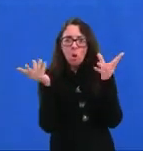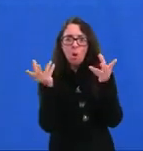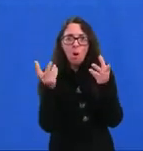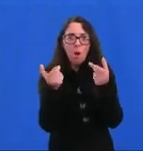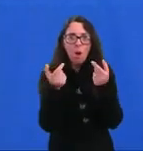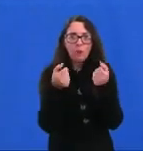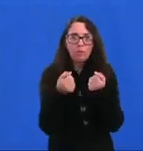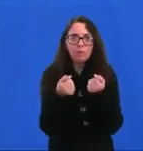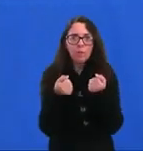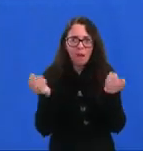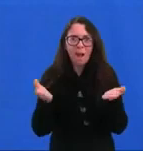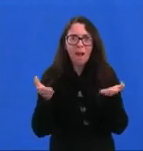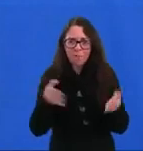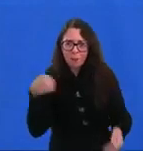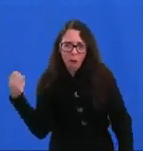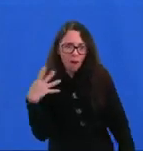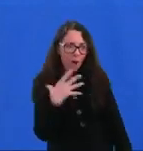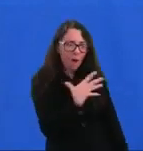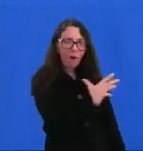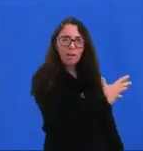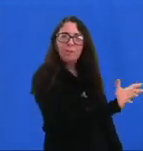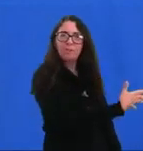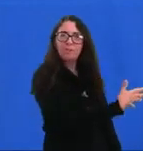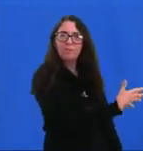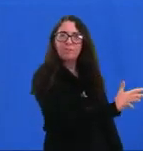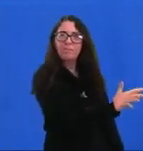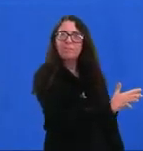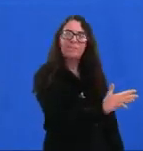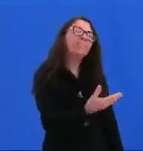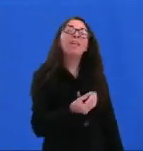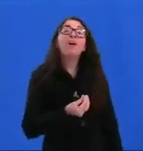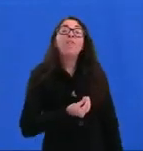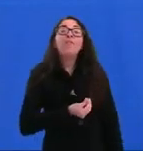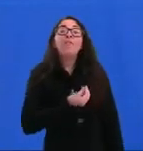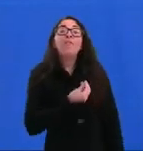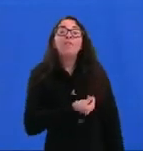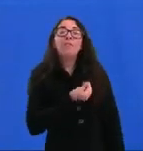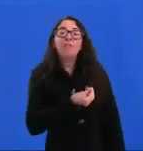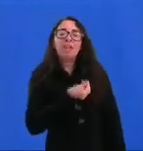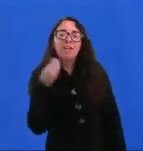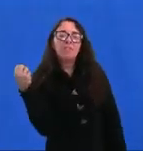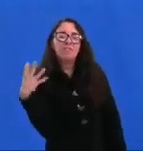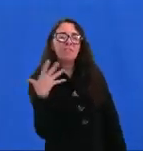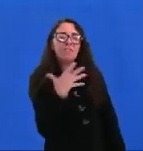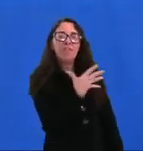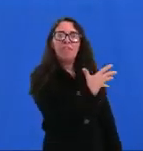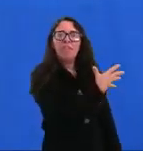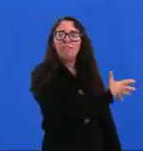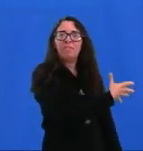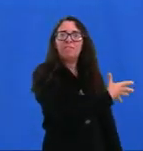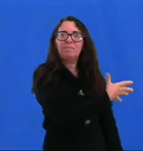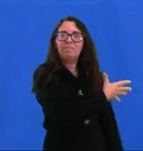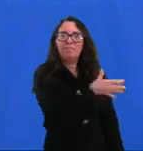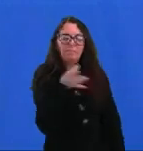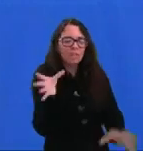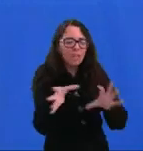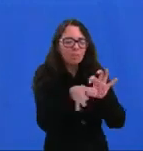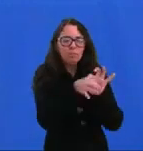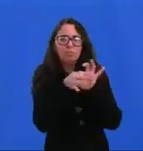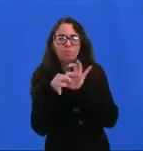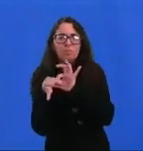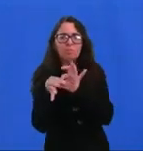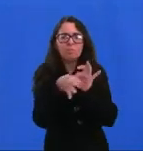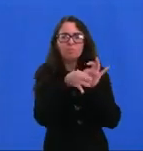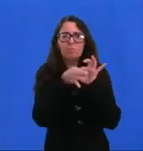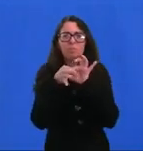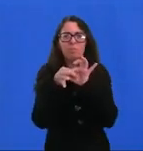reconciliação. A saber, que Deus estava em Cristo, reconciliando consigo o mundo, não imputando